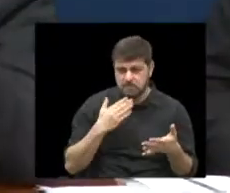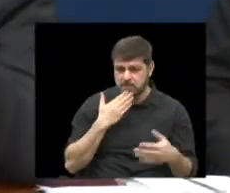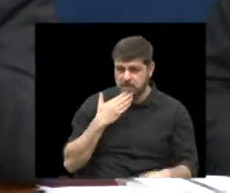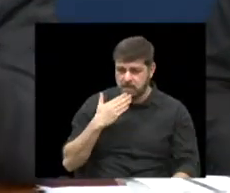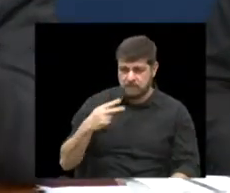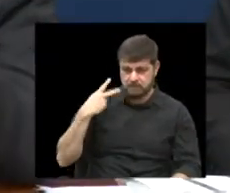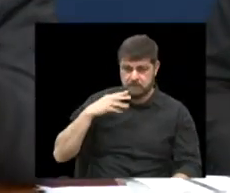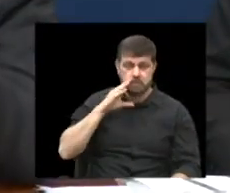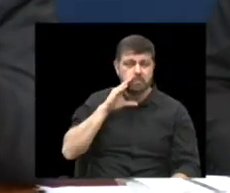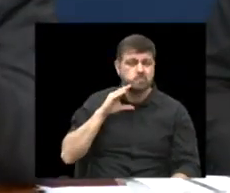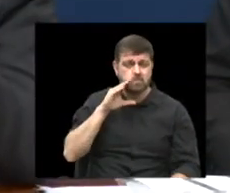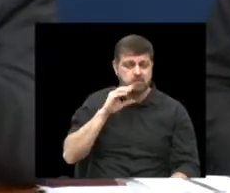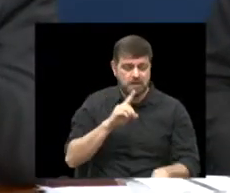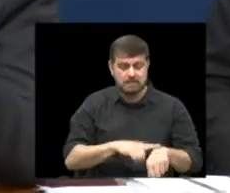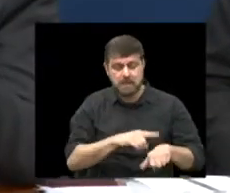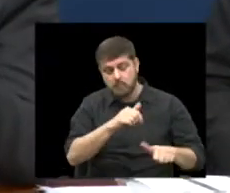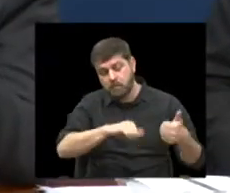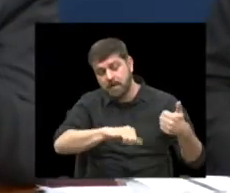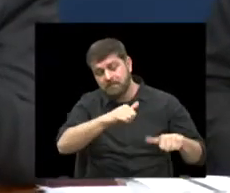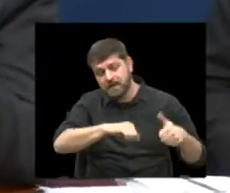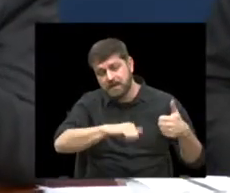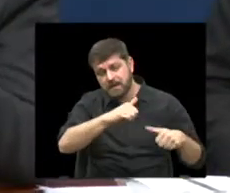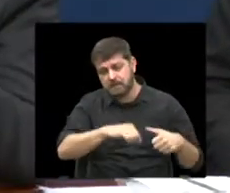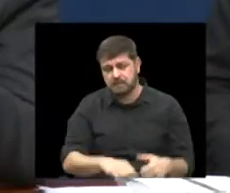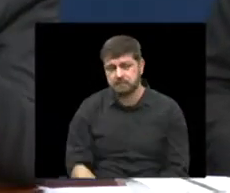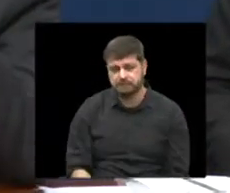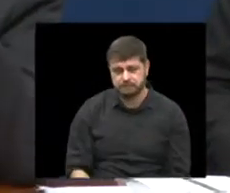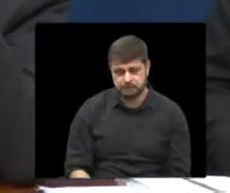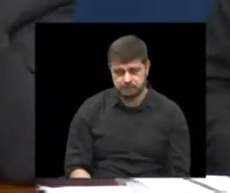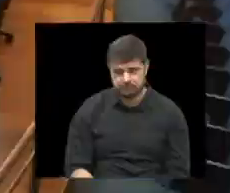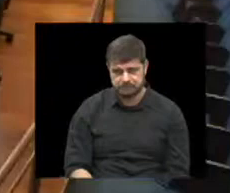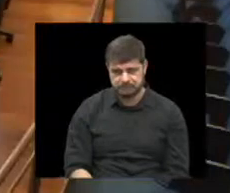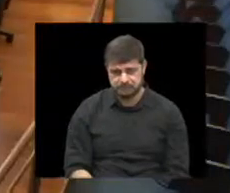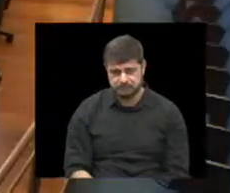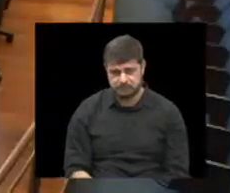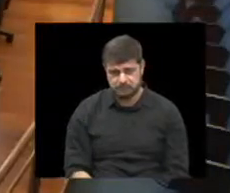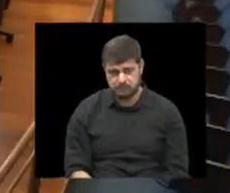para que peça tempo para exarar parecer as moções.